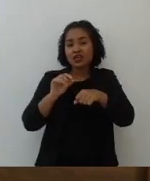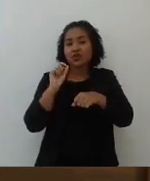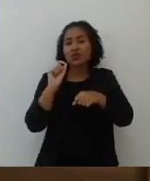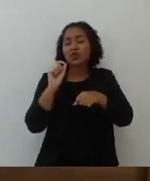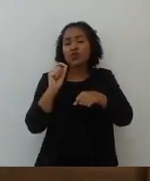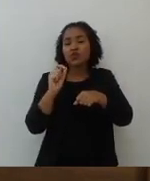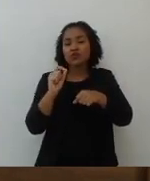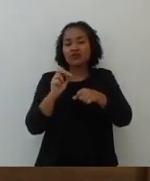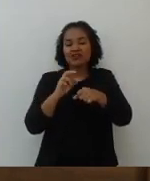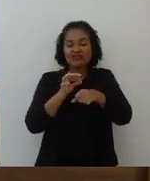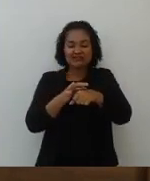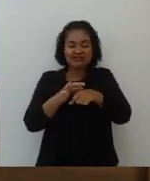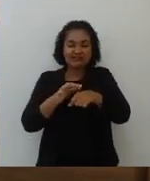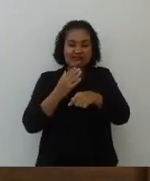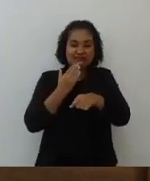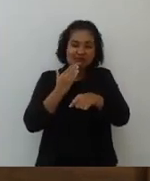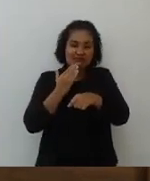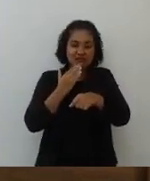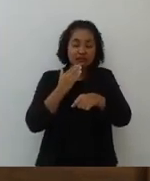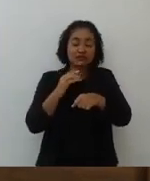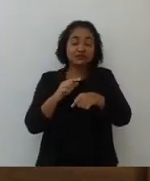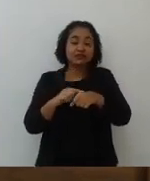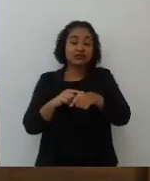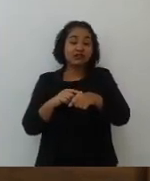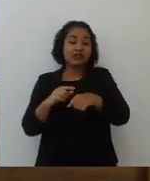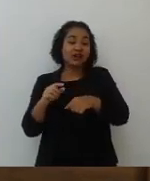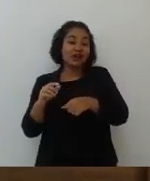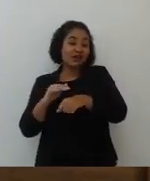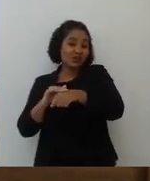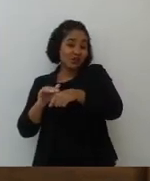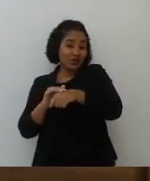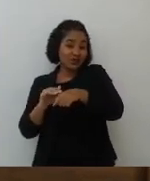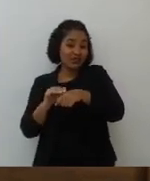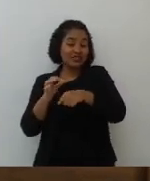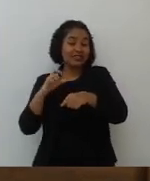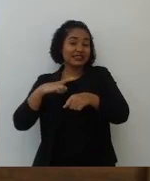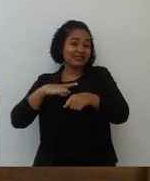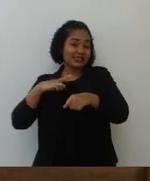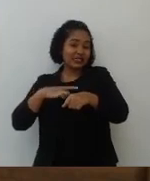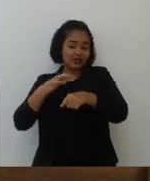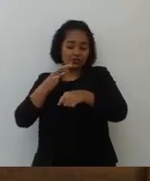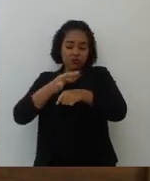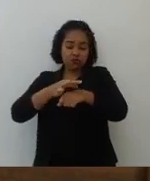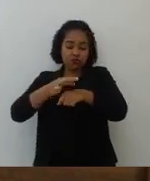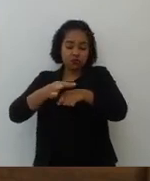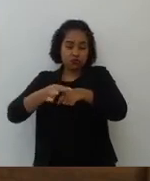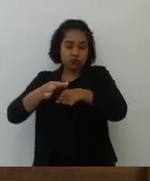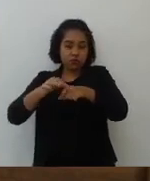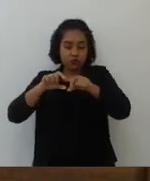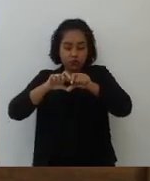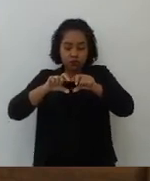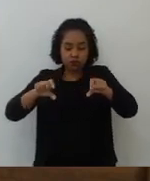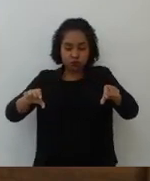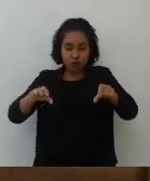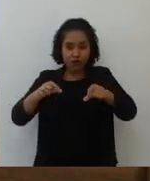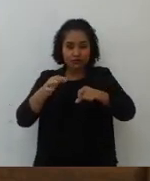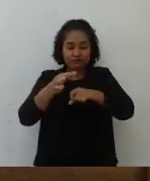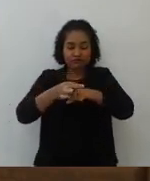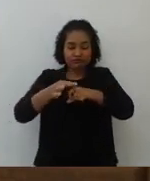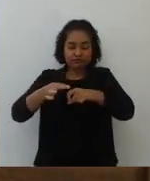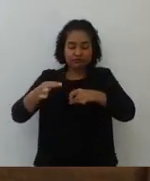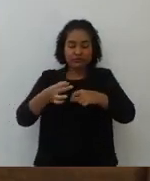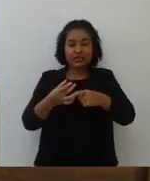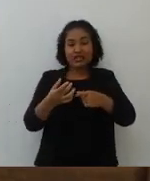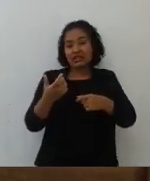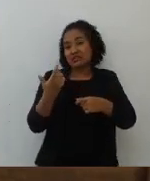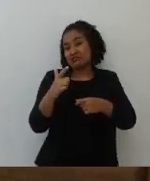de rugoso para liso? O rugoso, ele apresenta na membrana dele os ribossomos, esses grânulos, e o liso